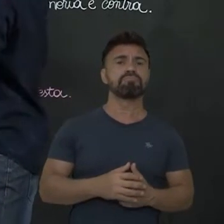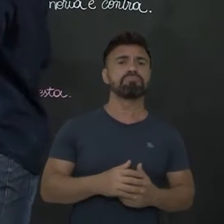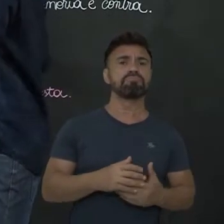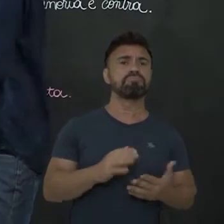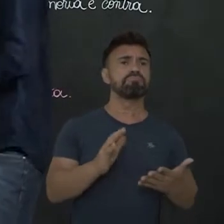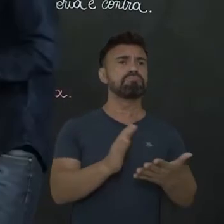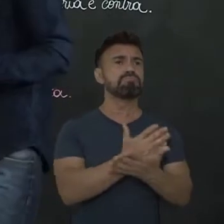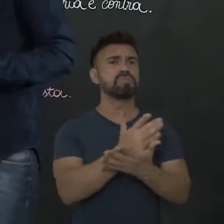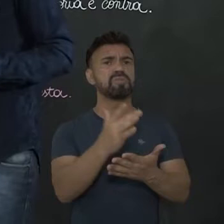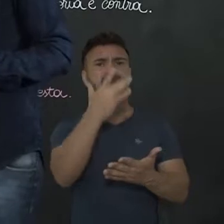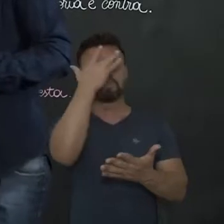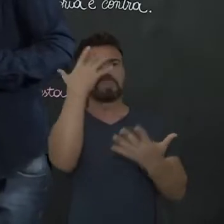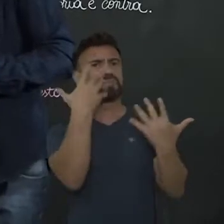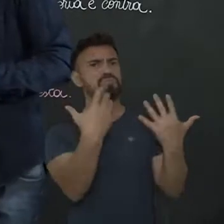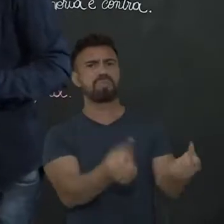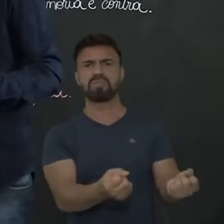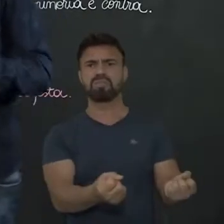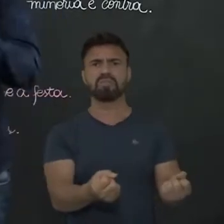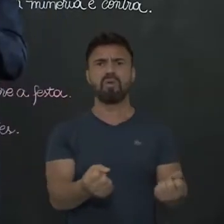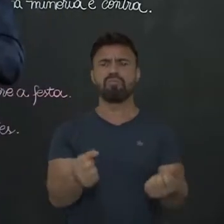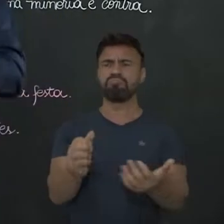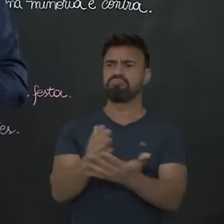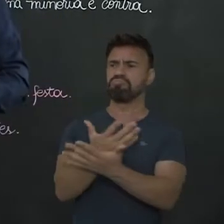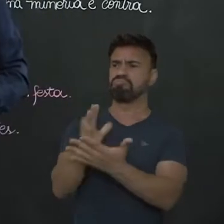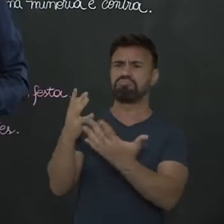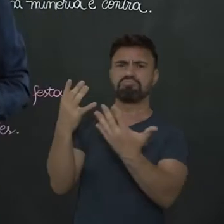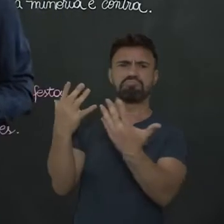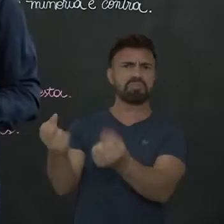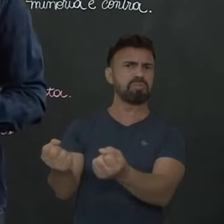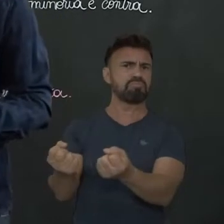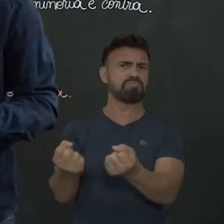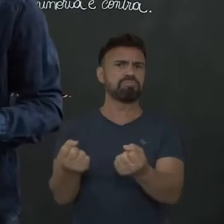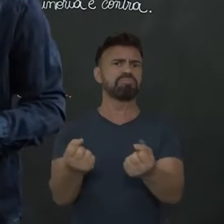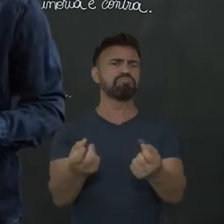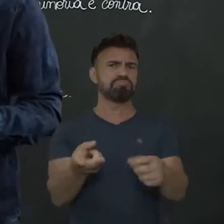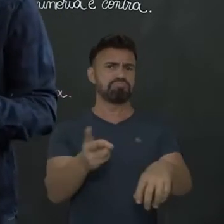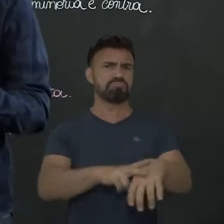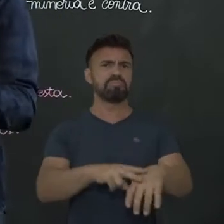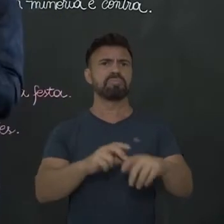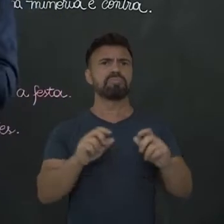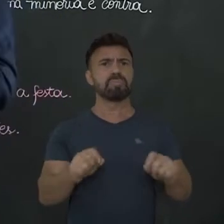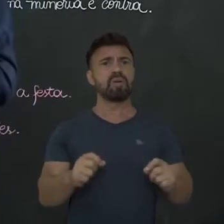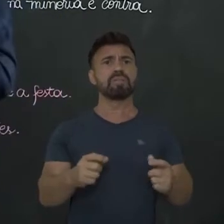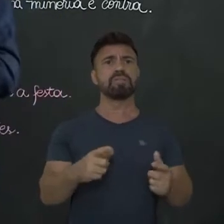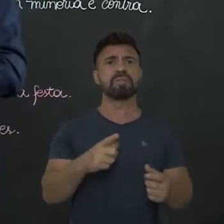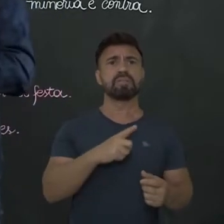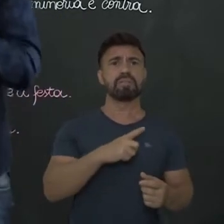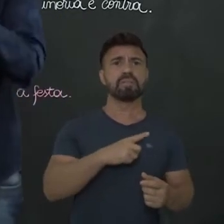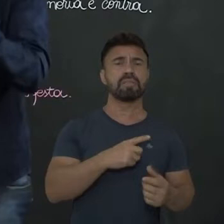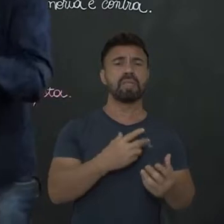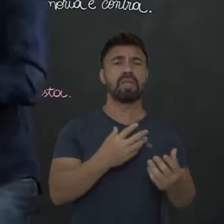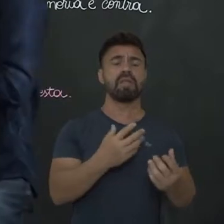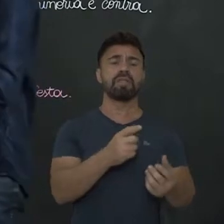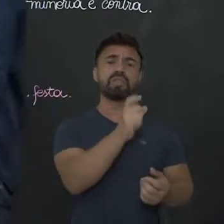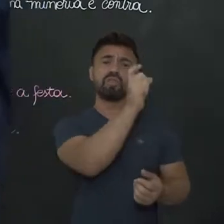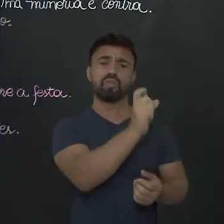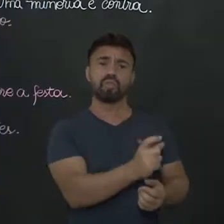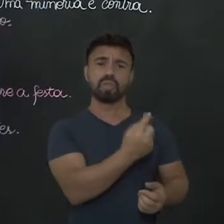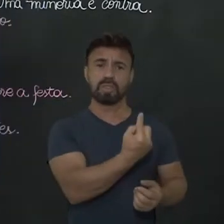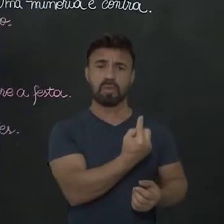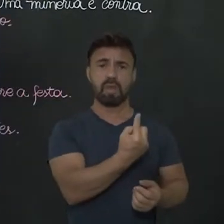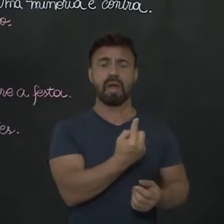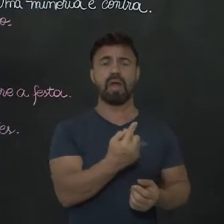nenhum nem outro aceitaram a oferta. Posso também colocar das duas formas. A língua aceita tanto no singular quanto